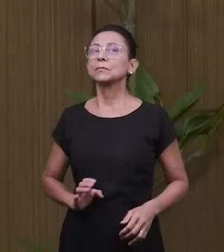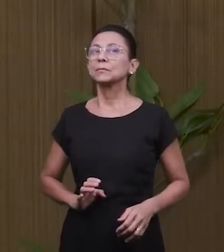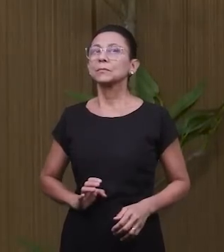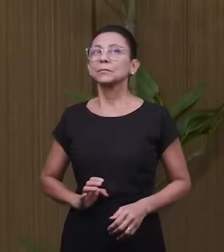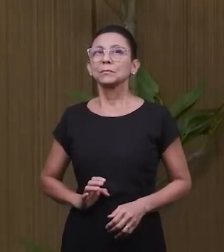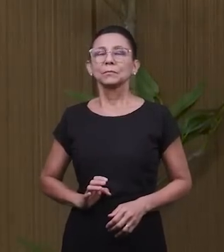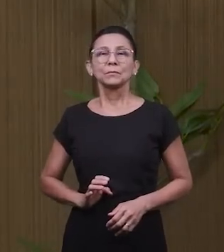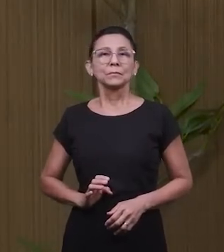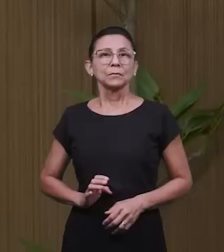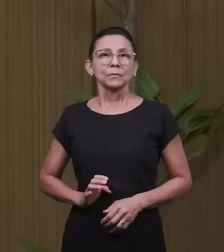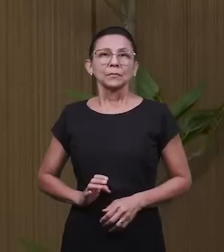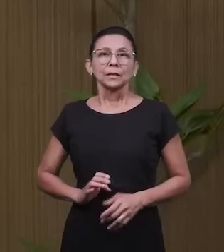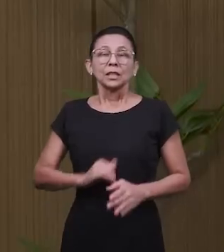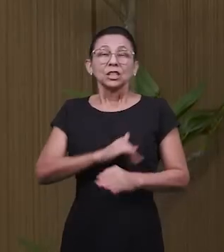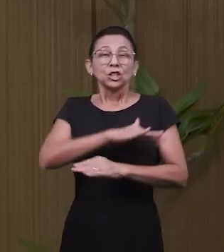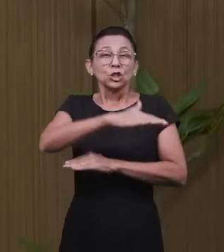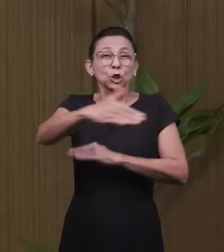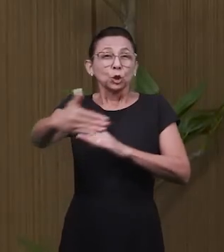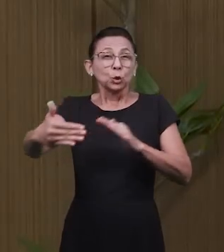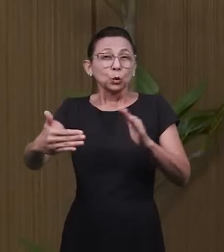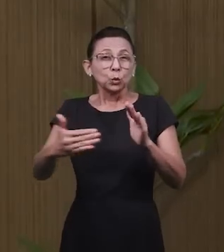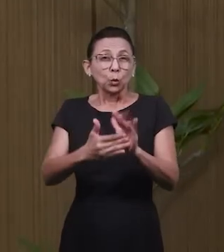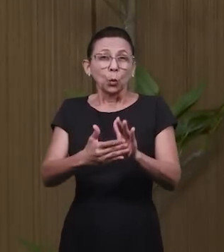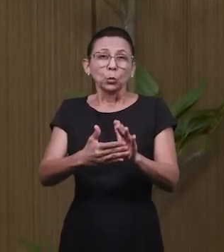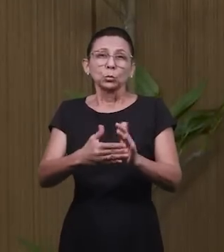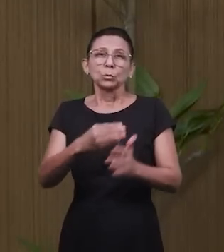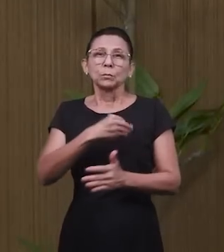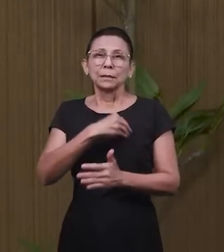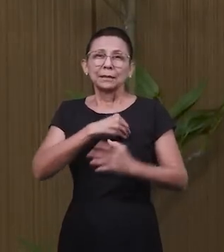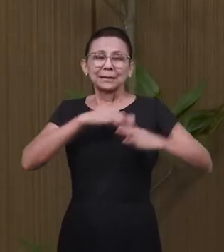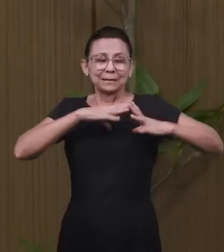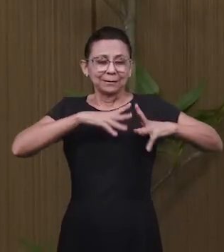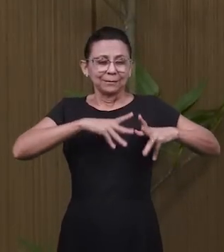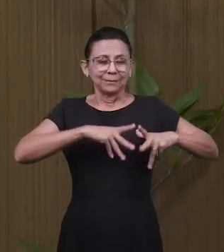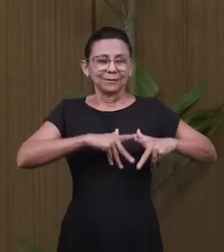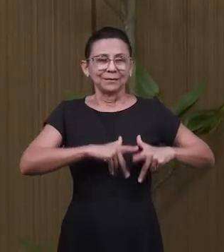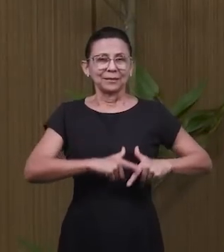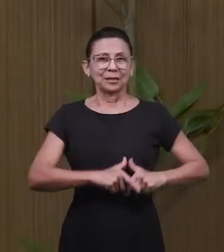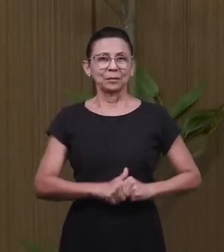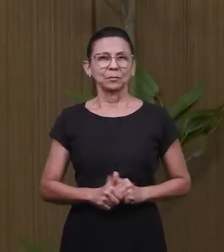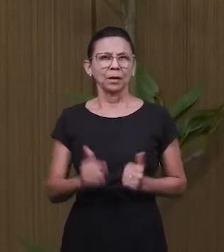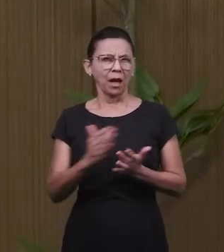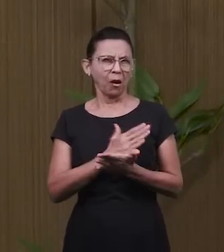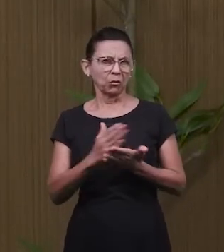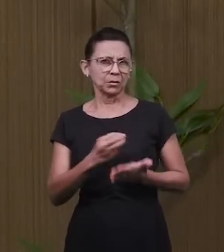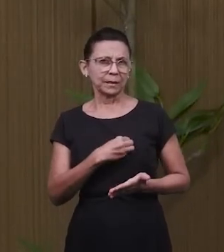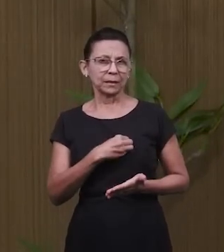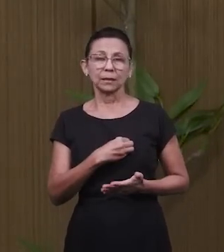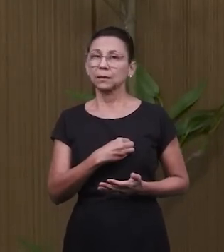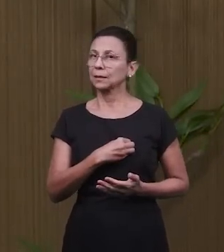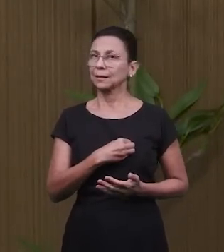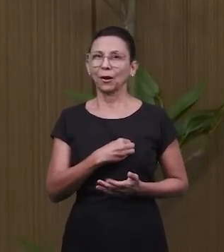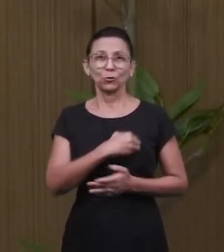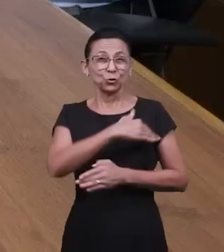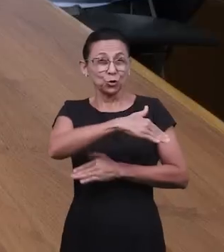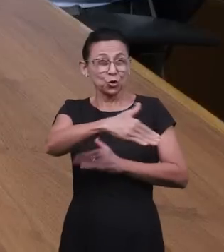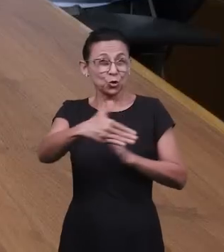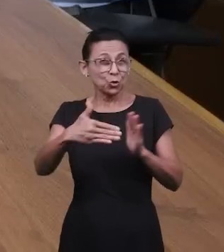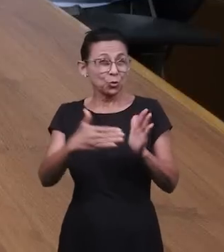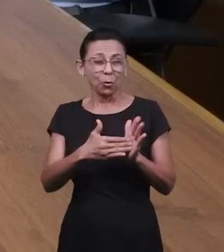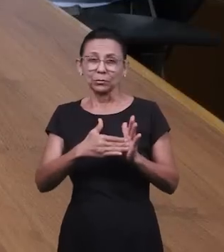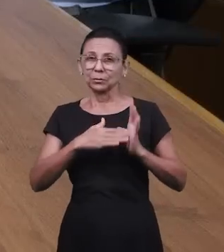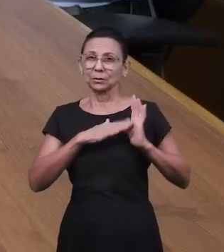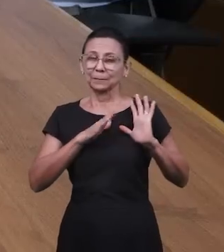nos purifica de tudo, não é de algum não, é de todo o pecado. Então, há uma bênção para o